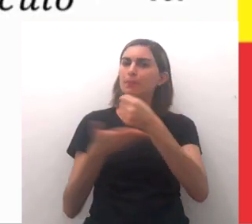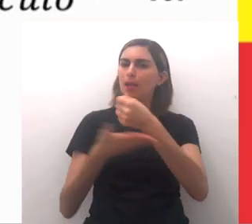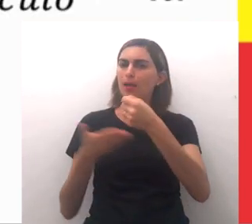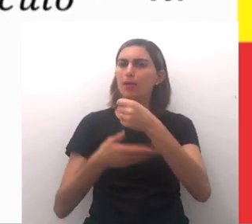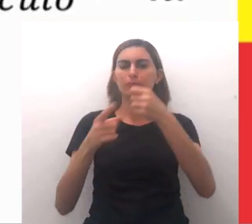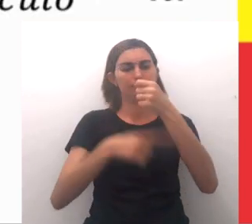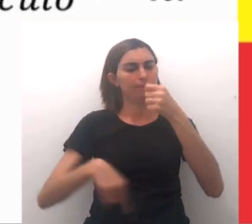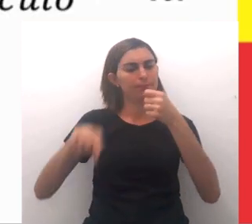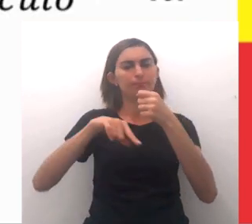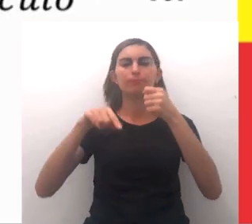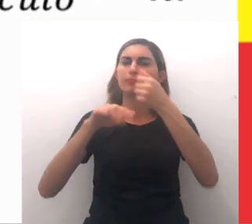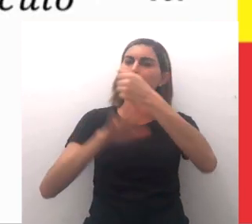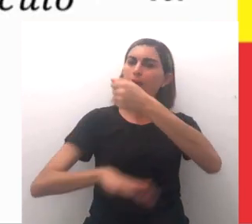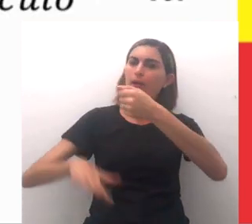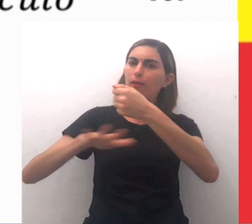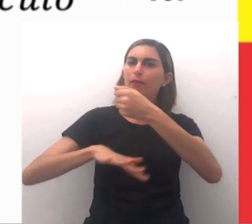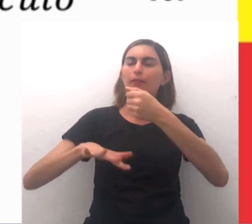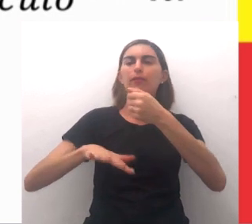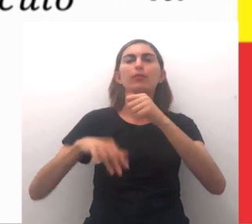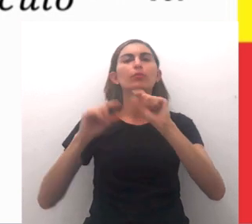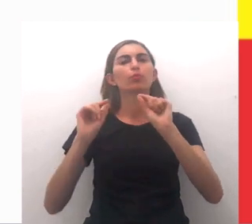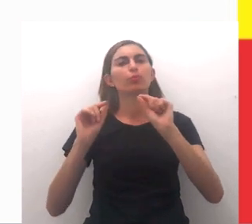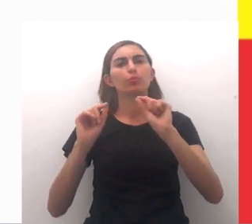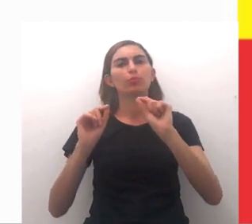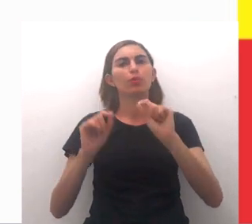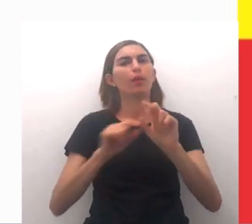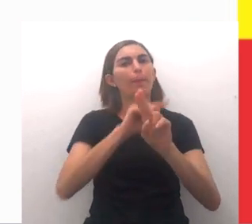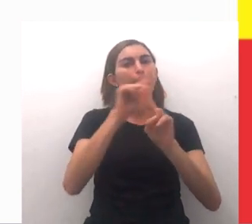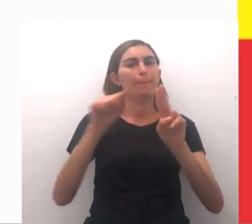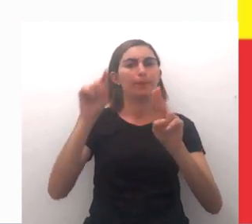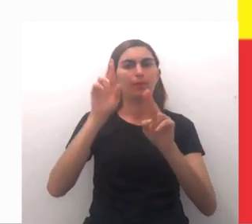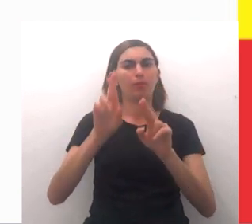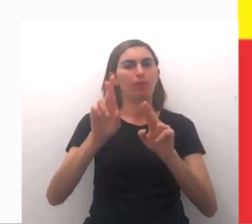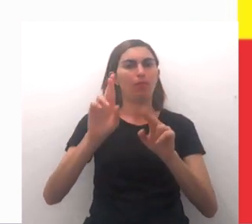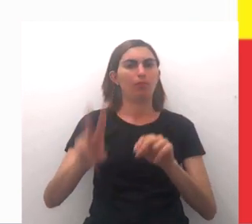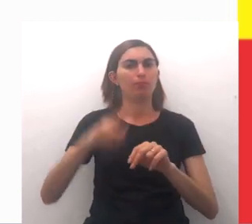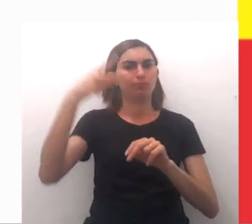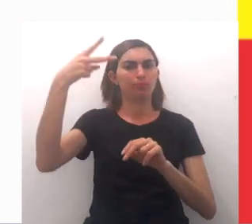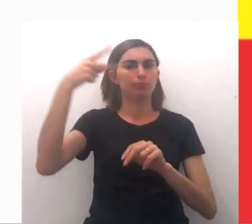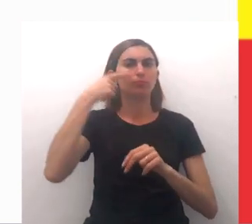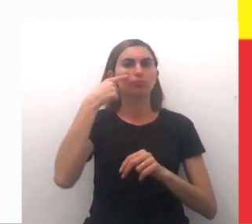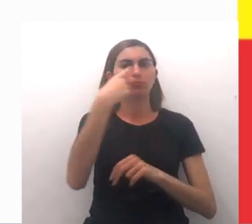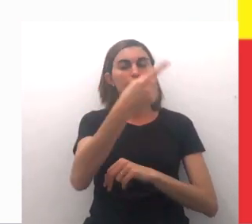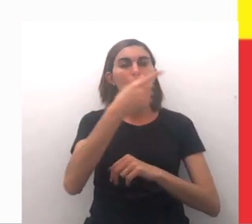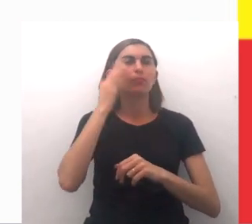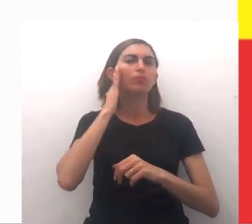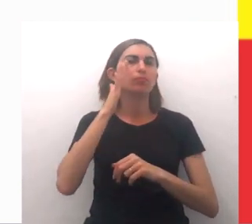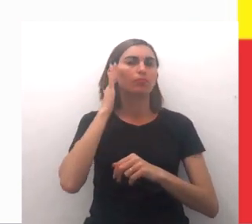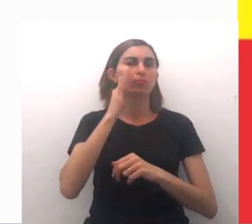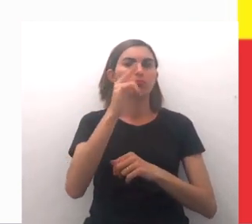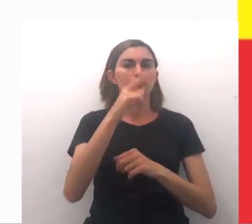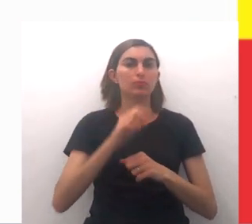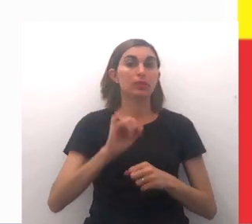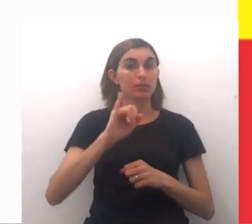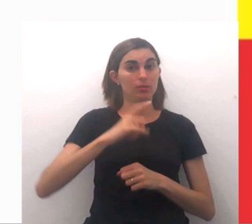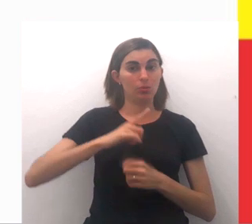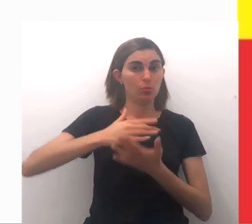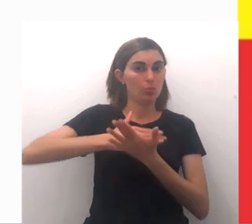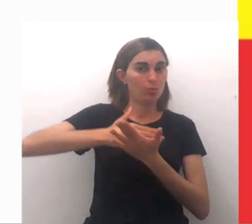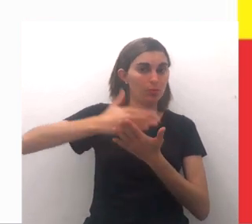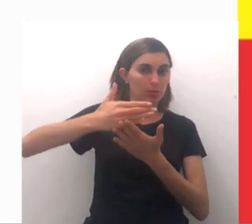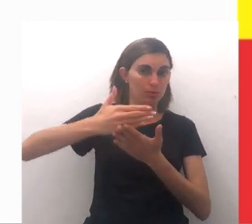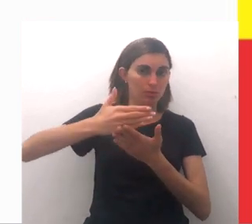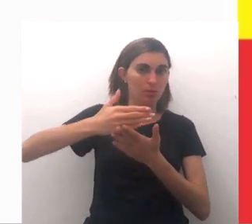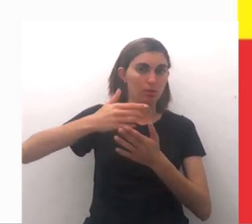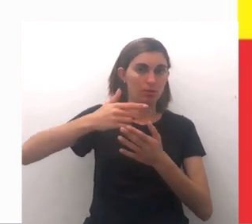e a área do círculo é πr ao quadrado. Então, veja, entenda aqui. Se eu começar a primeira